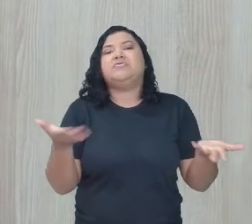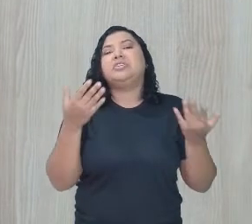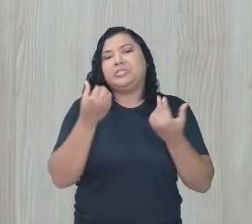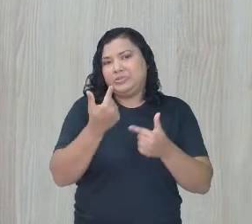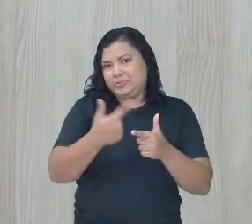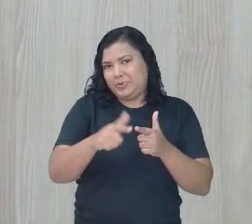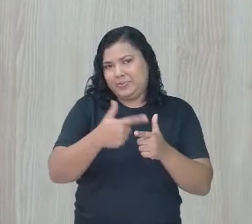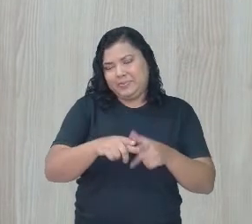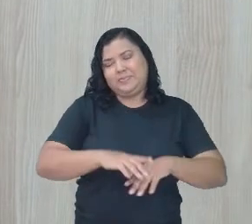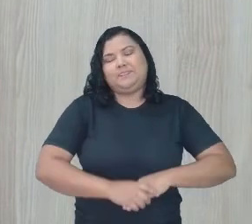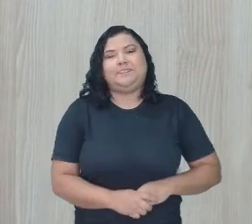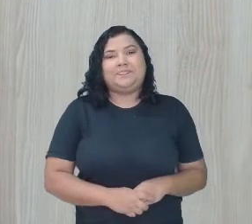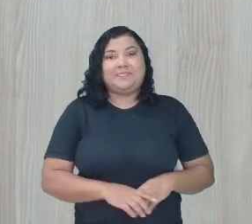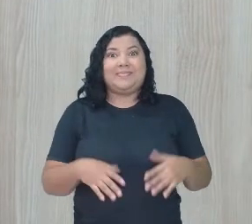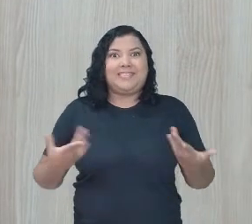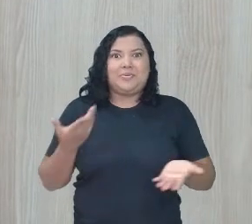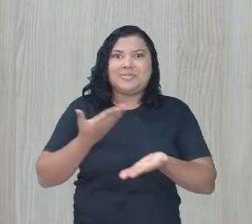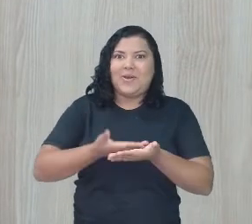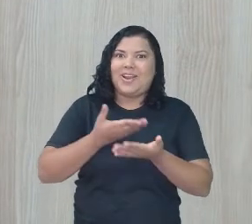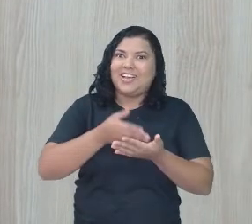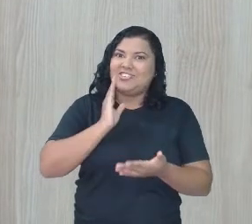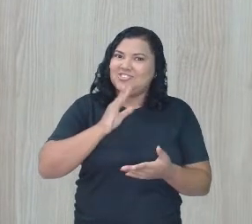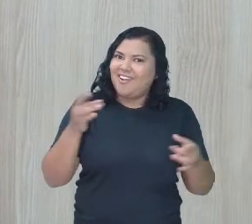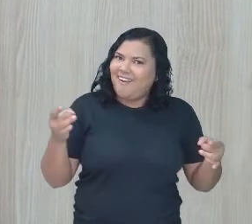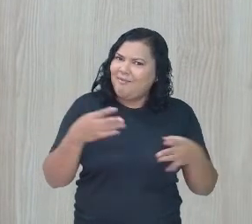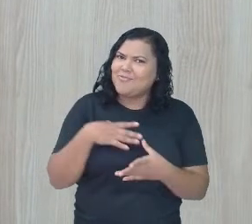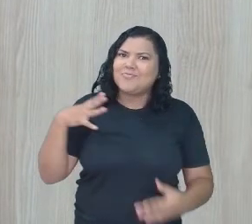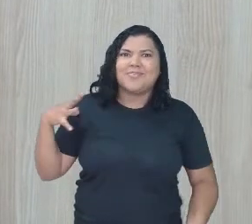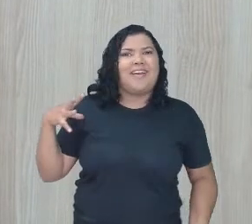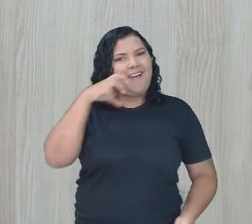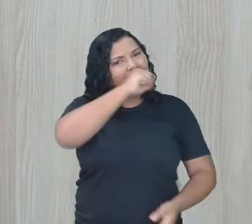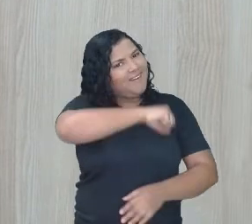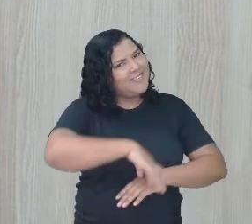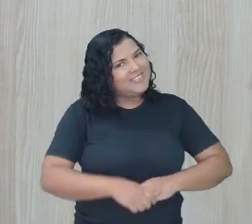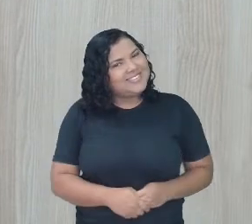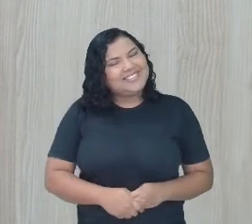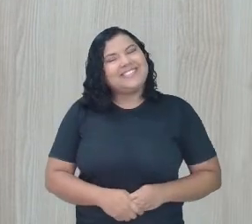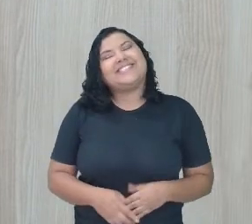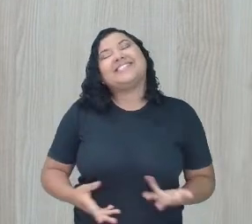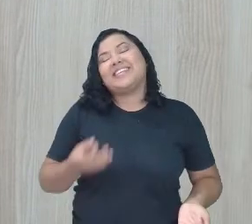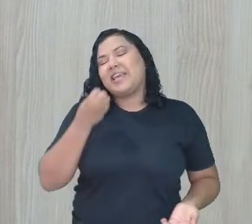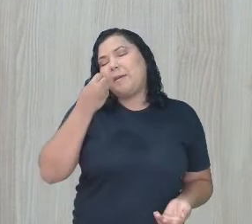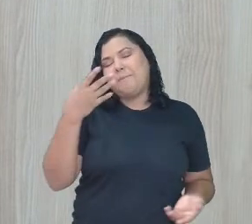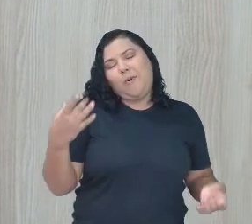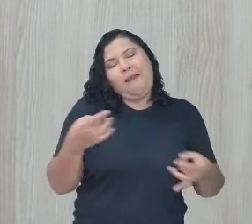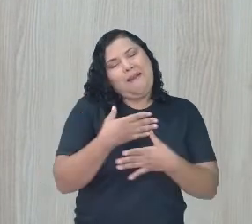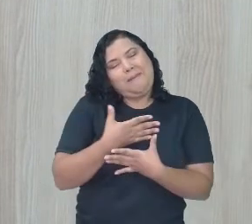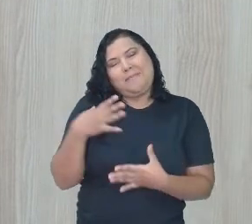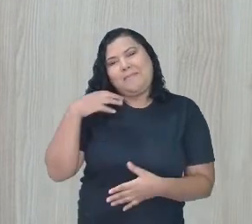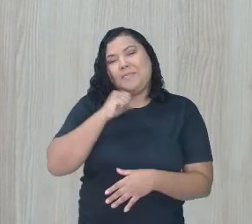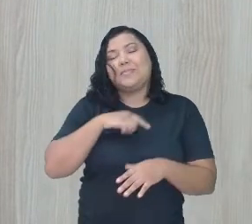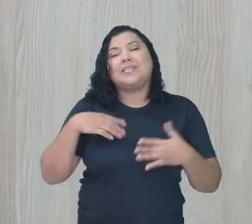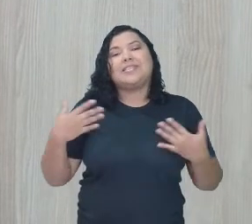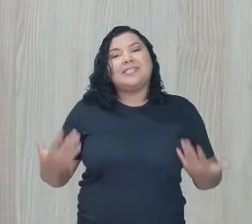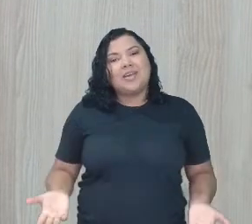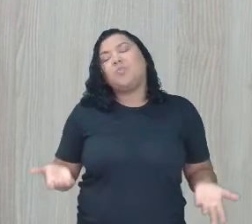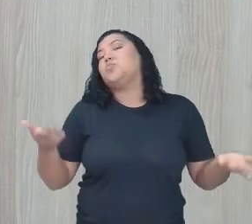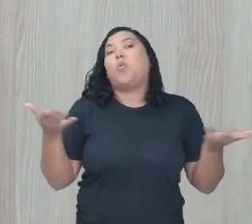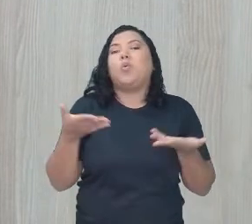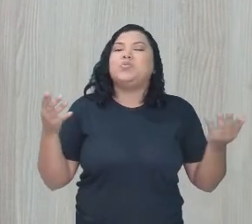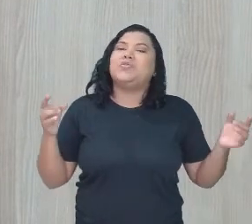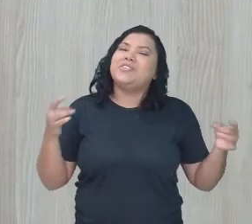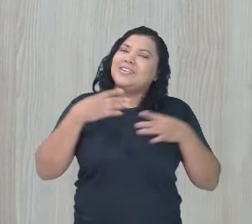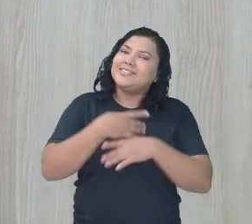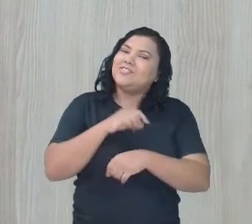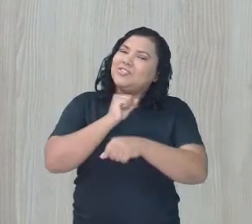tá certo? Minha gente, a nossa aula já está acabando. Foi rapidinho, não foi? Foi rapidinho, Vivi. Tudo que é bom passa rápido, minha gente. Então, a gente vai ficando por aqui e a